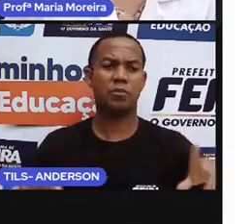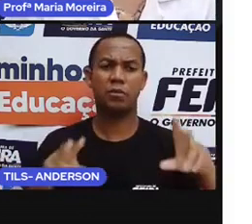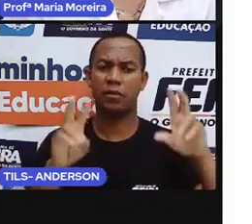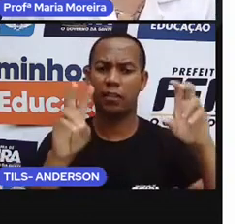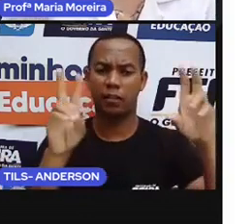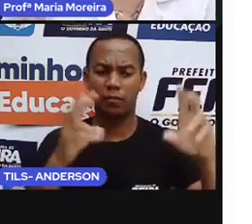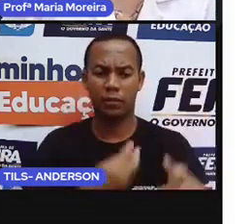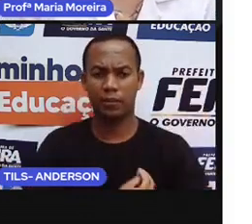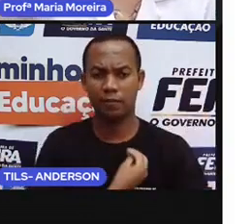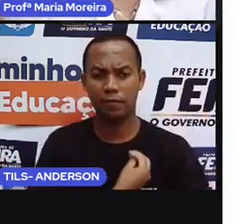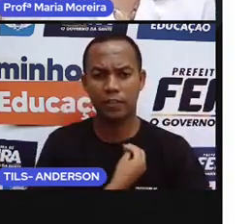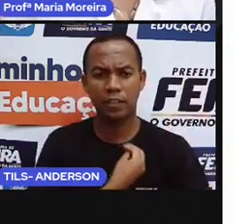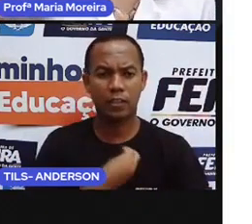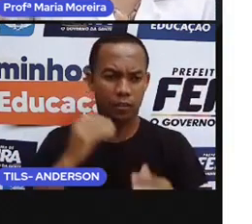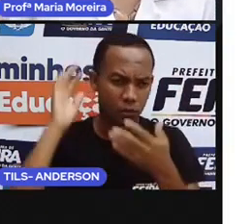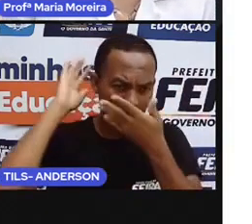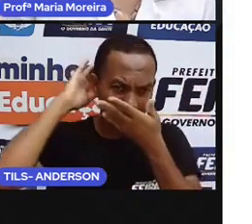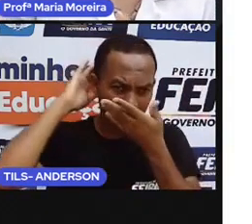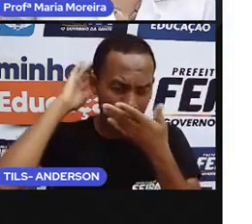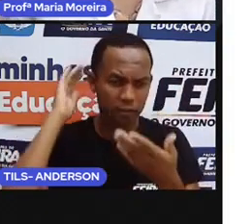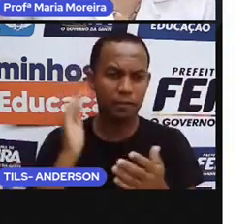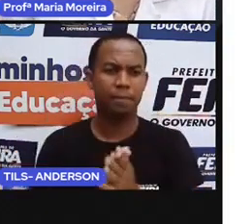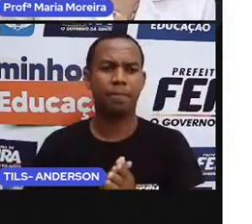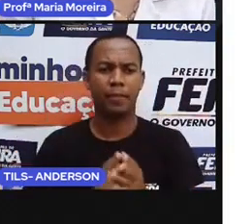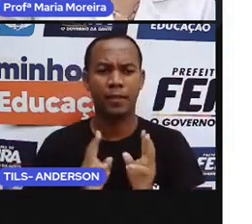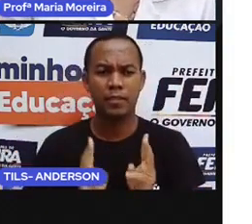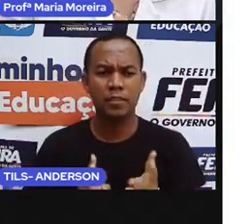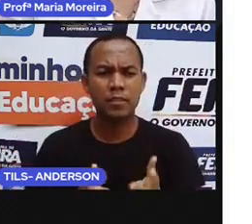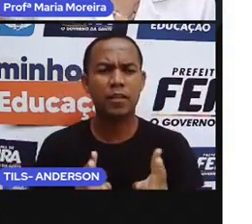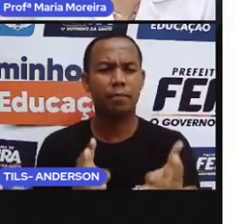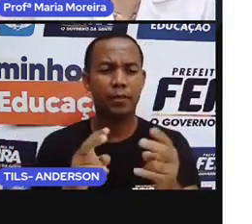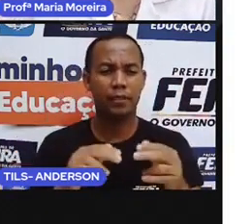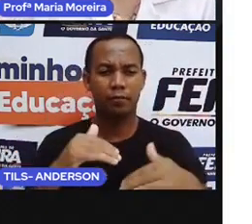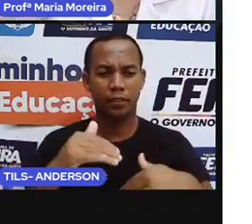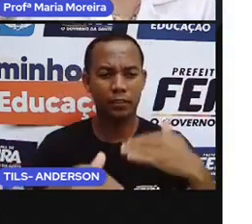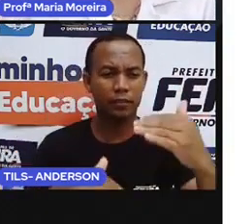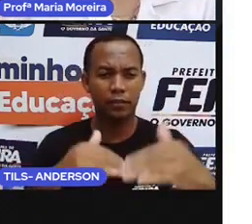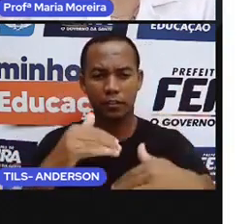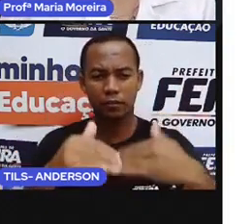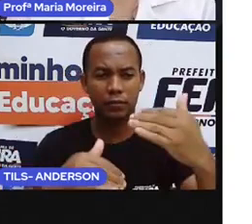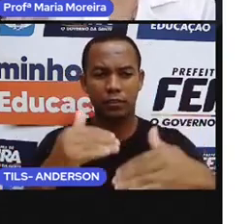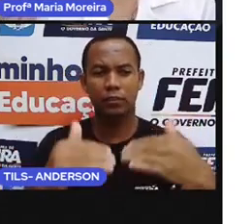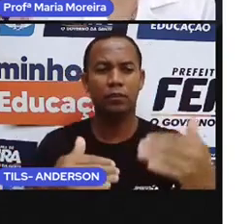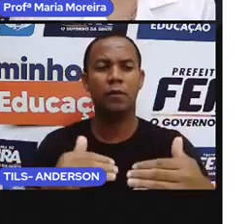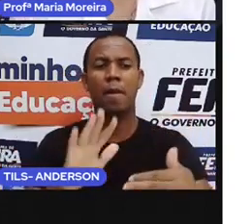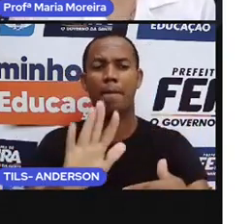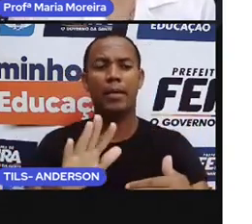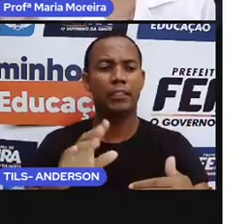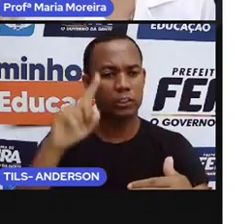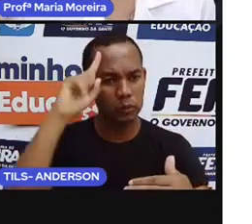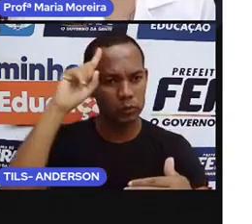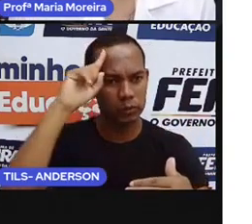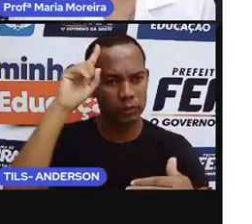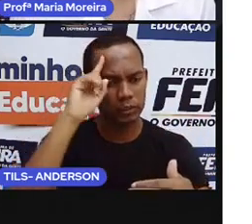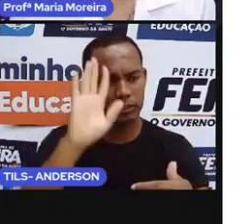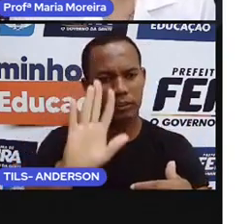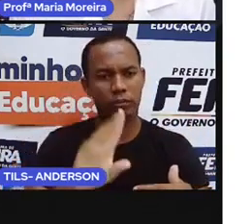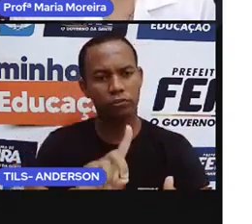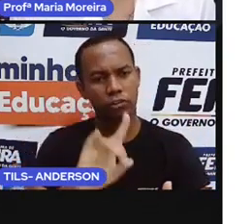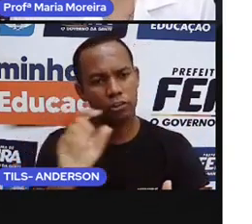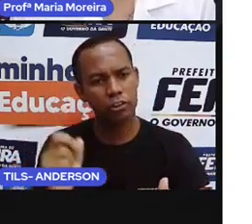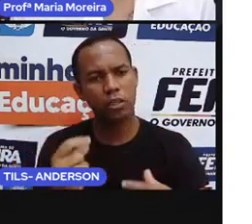Que acontece o quê? Ó, com um determinado período. Não é todos os dias. Guerreiras, ritos